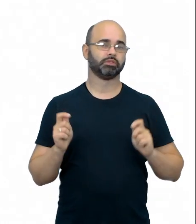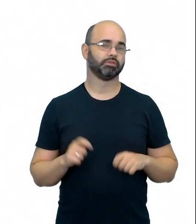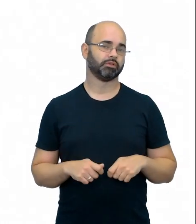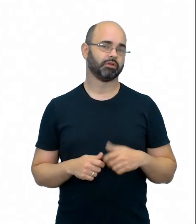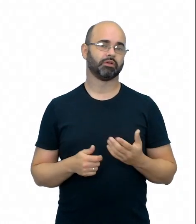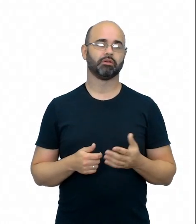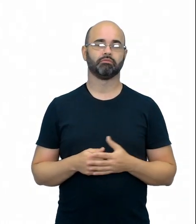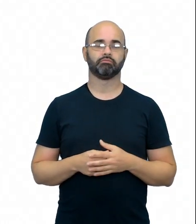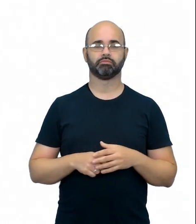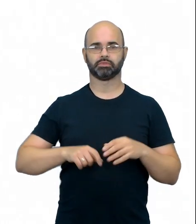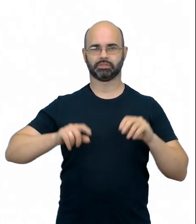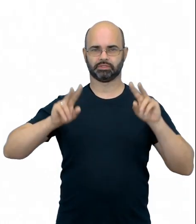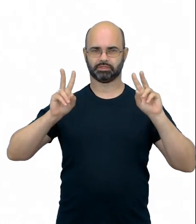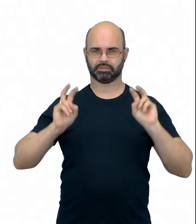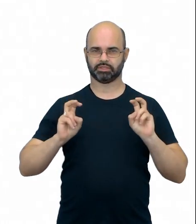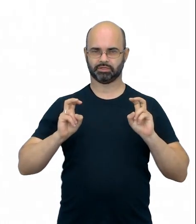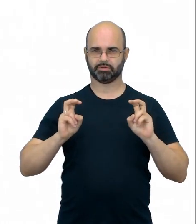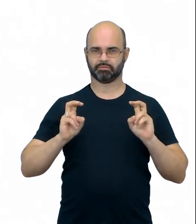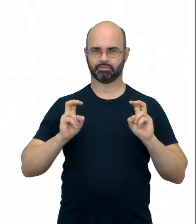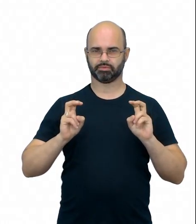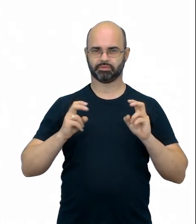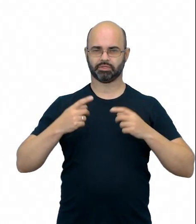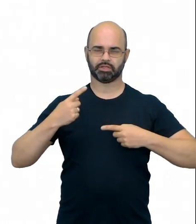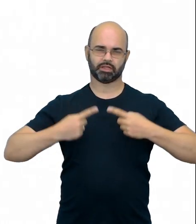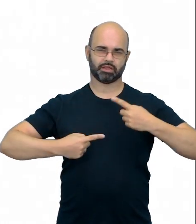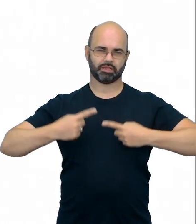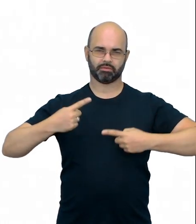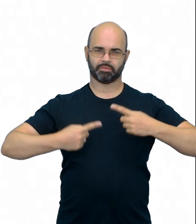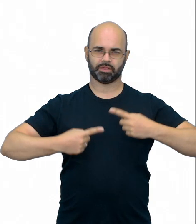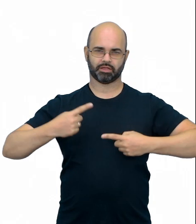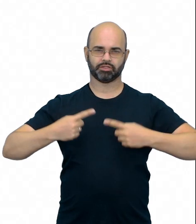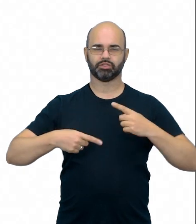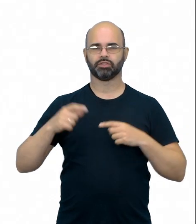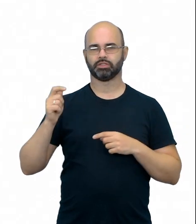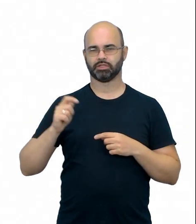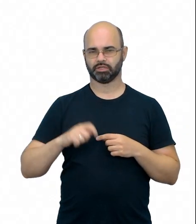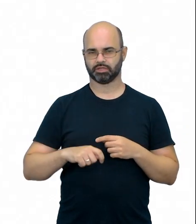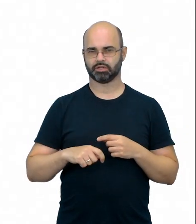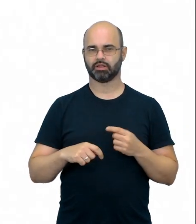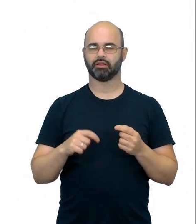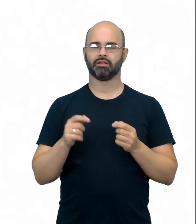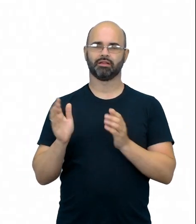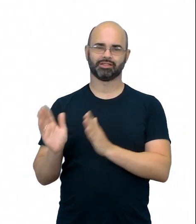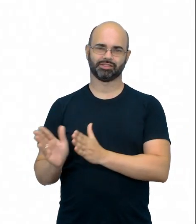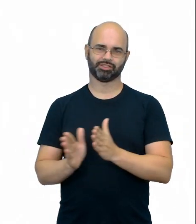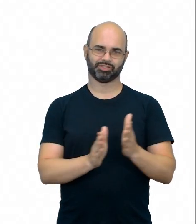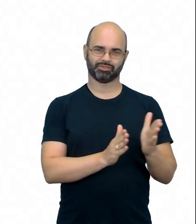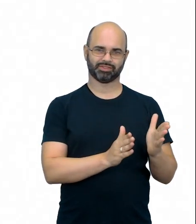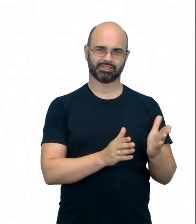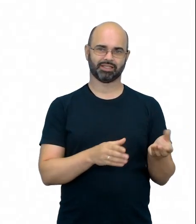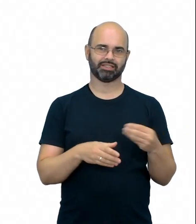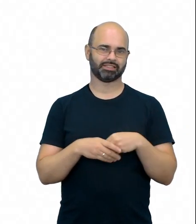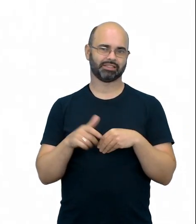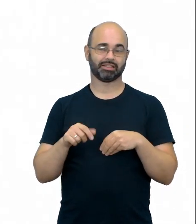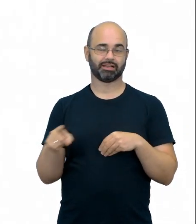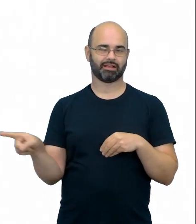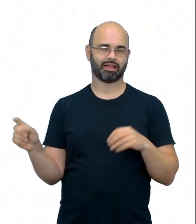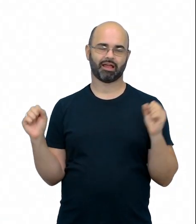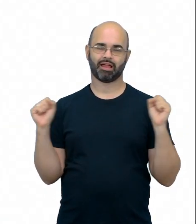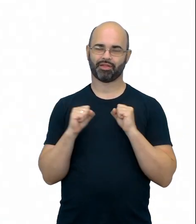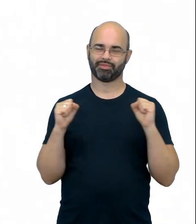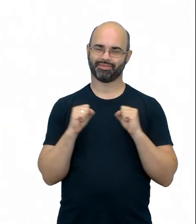de debate na nossa sequência de atividades, e trabalhar isso com eles, e eles adoram. Então,